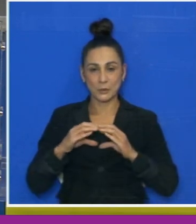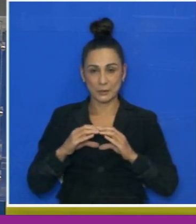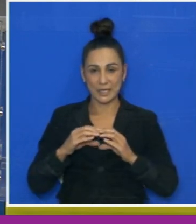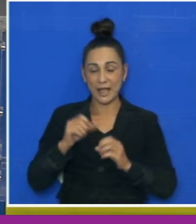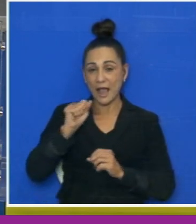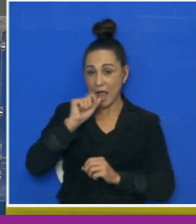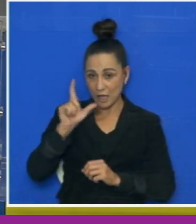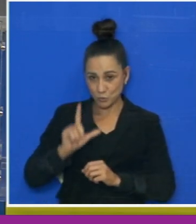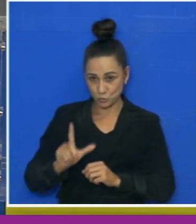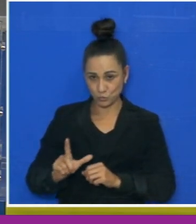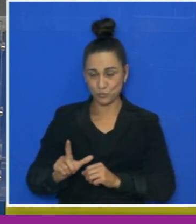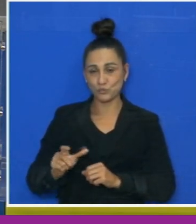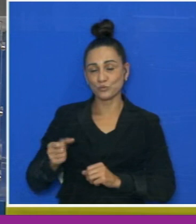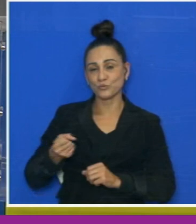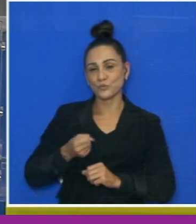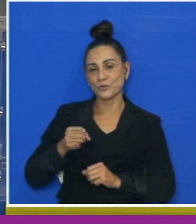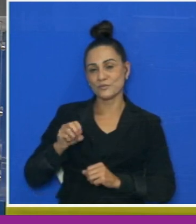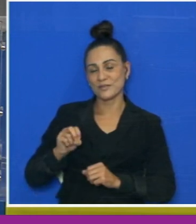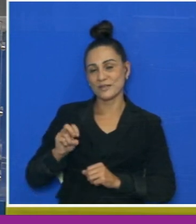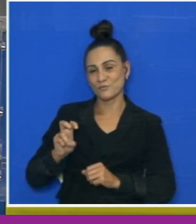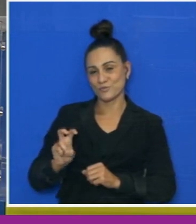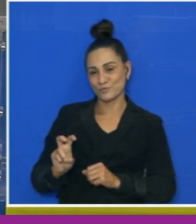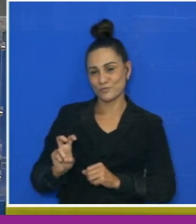Bola azul número 05.